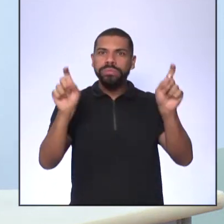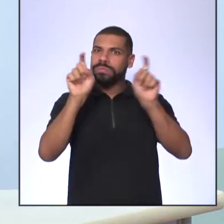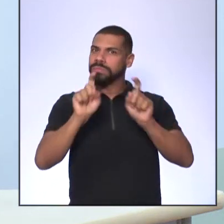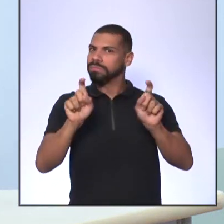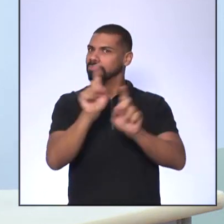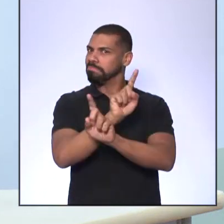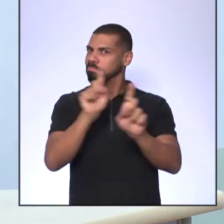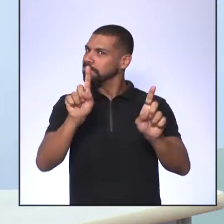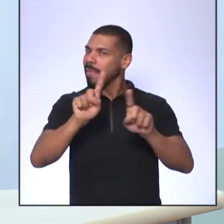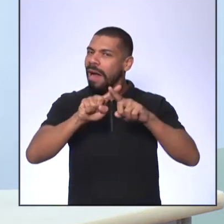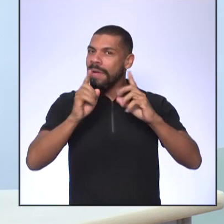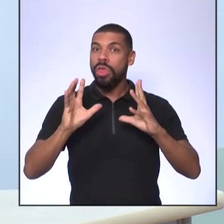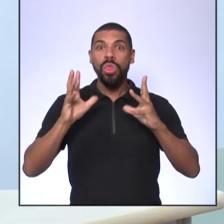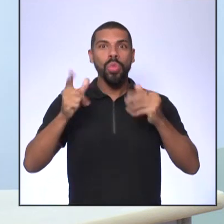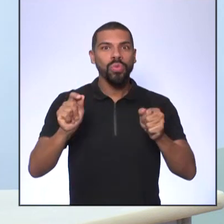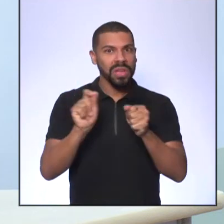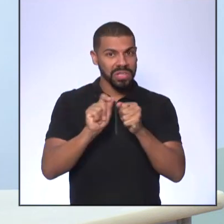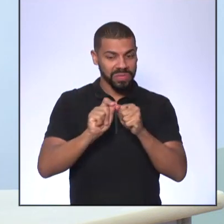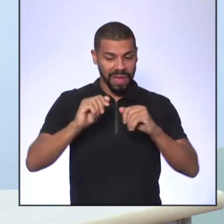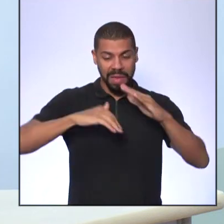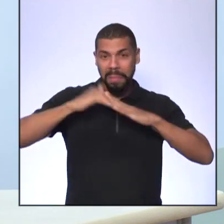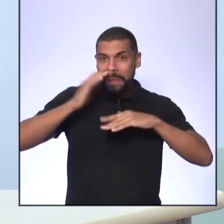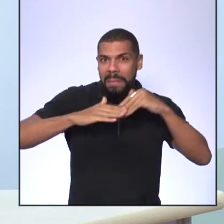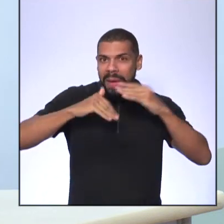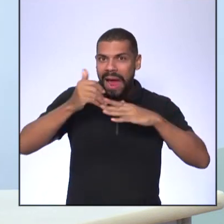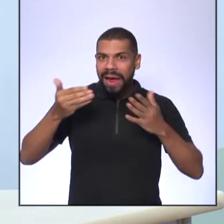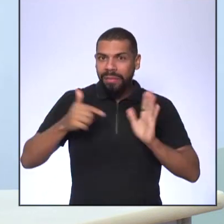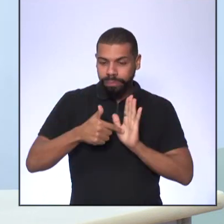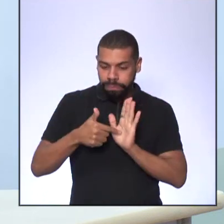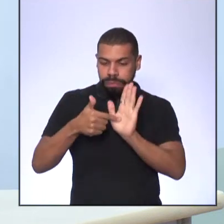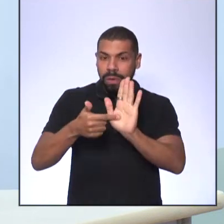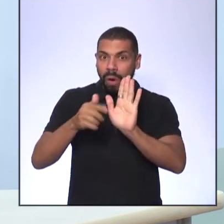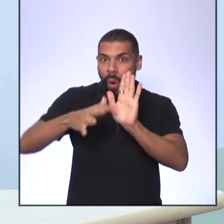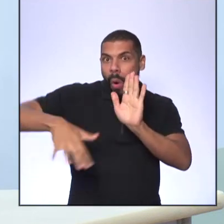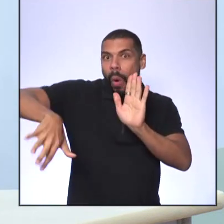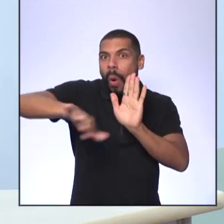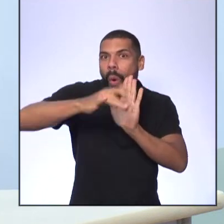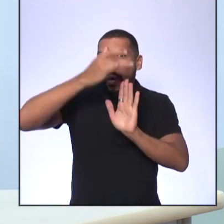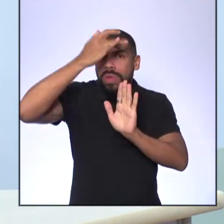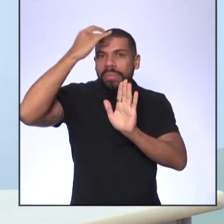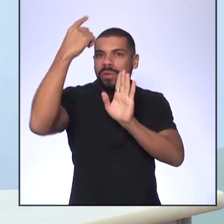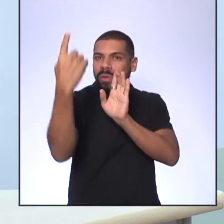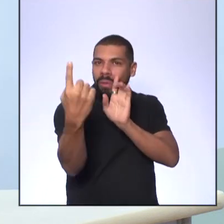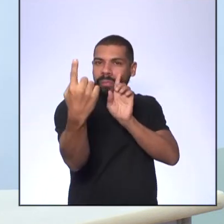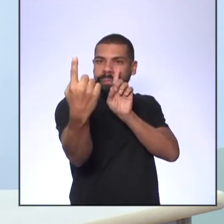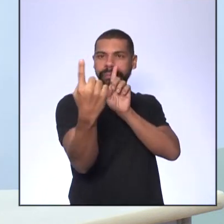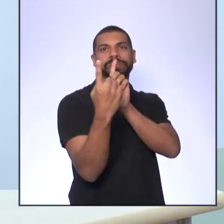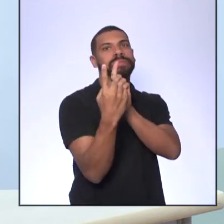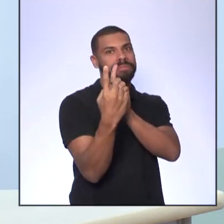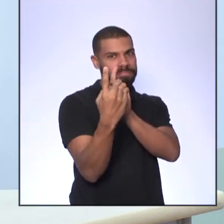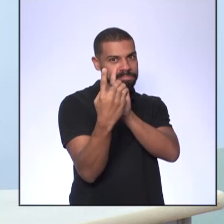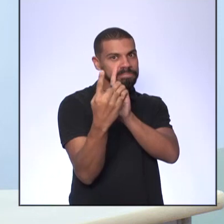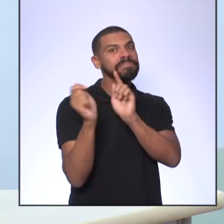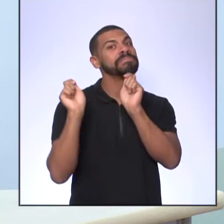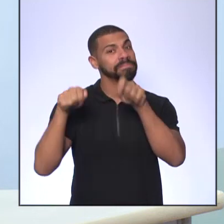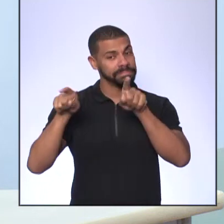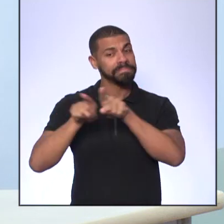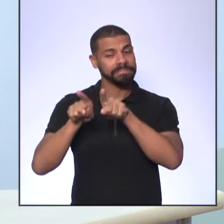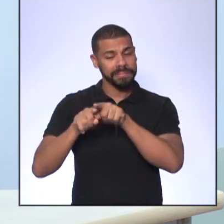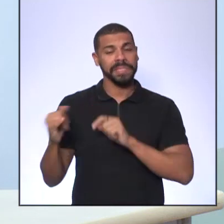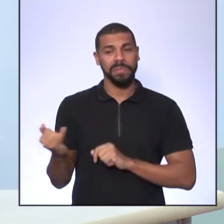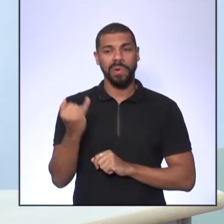pensar que as ações que a gente toma ali diante daquela tela tem uma outra pessoa do outro lado que é impactado por tudo isso,